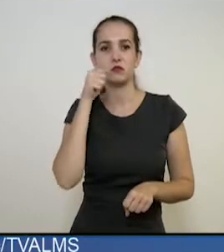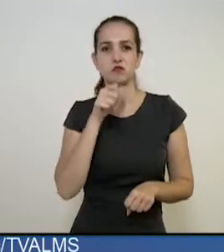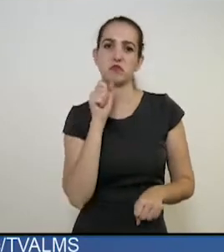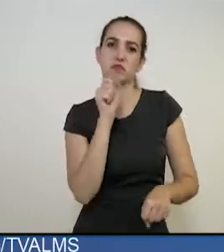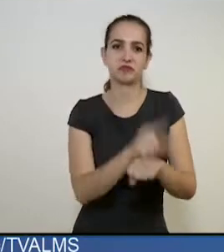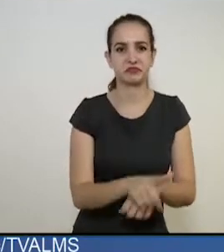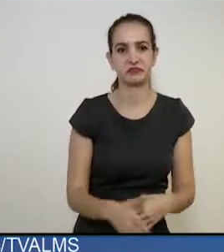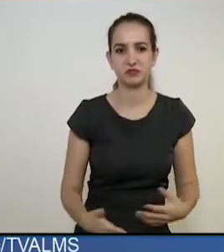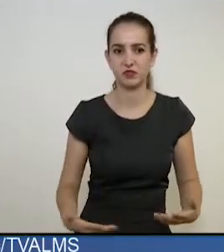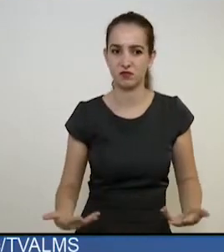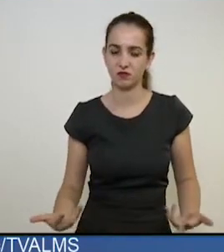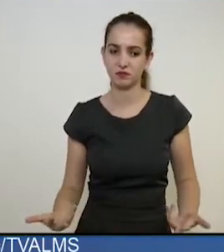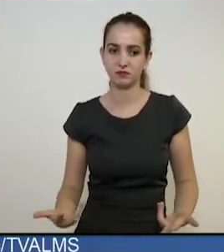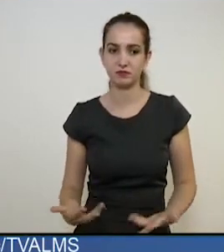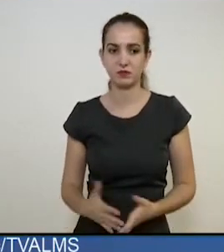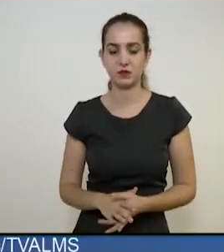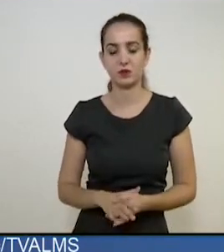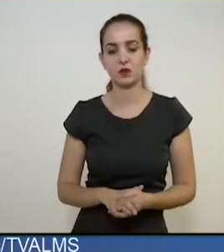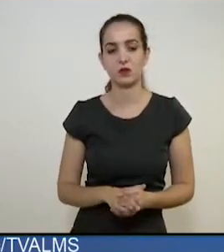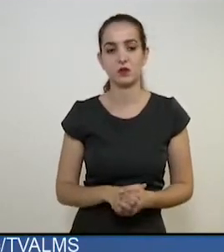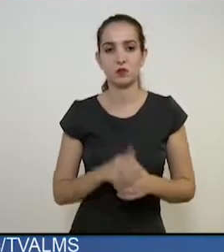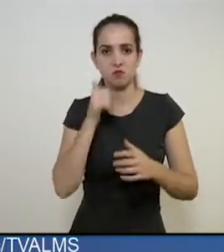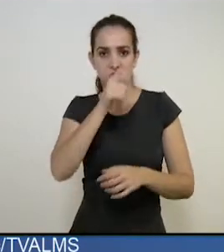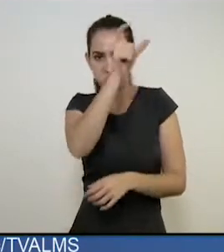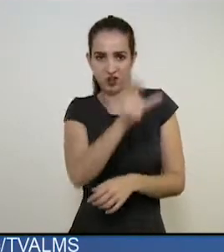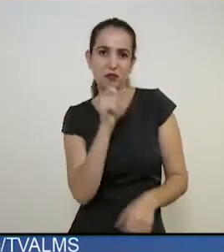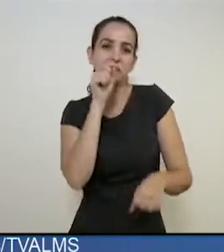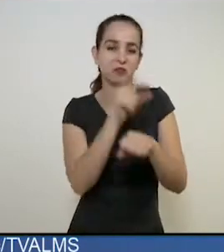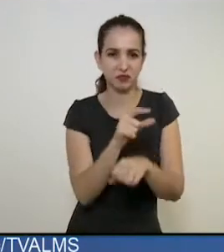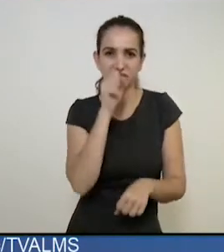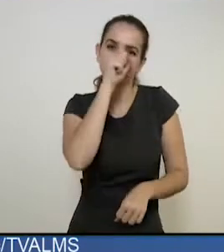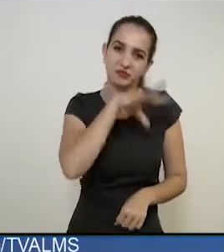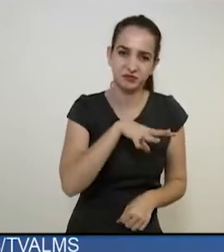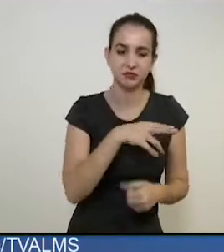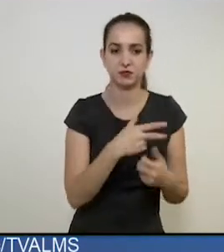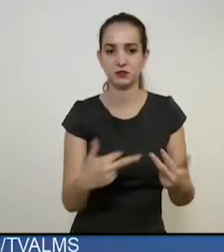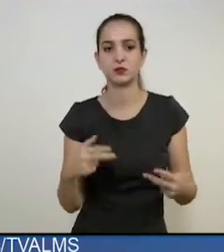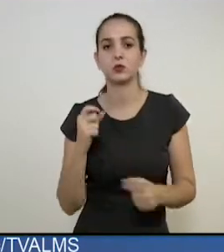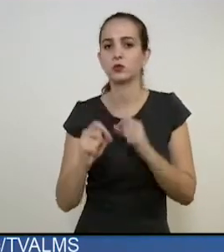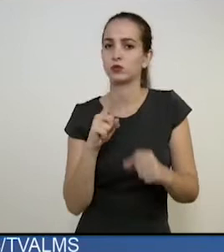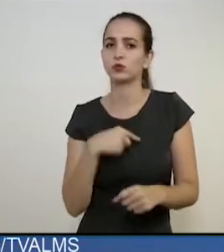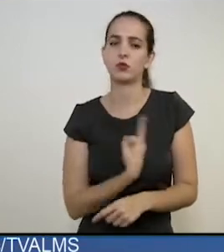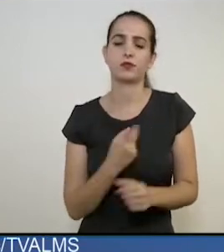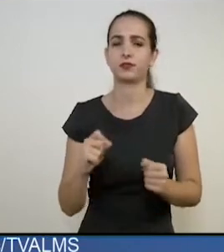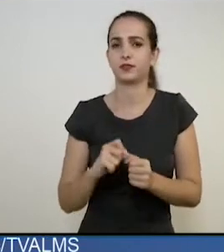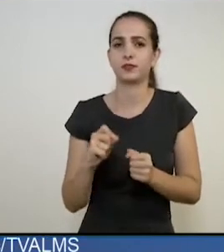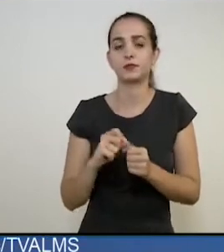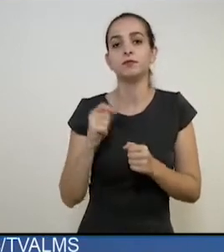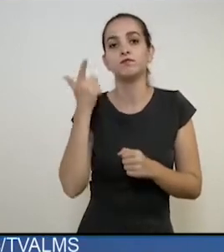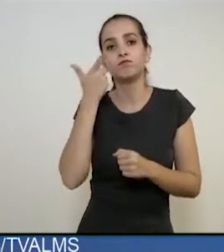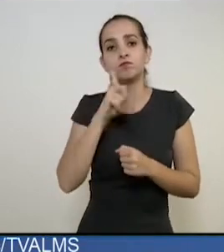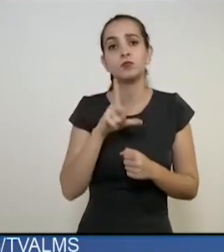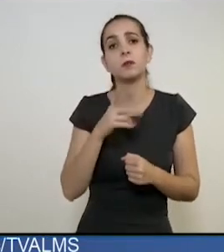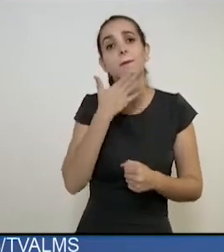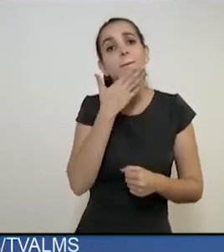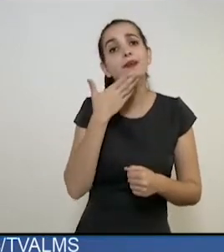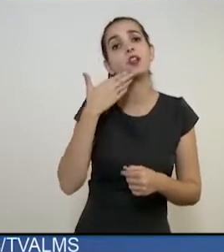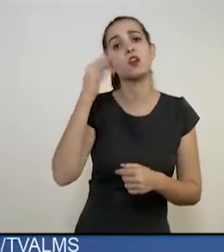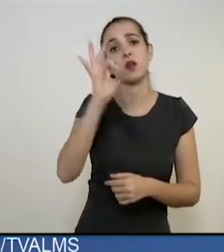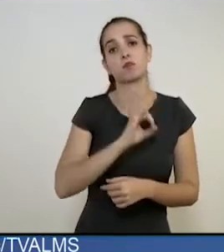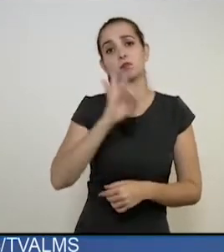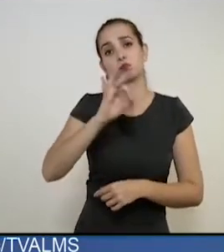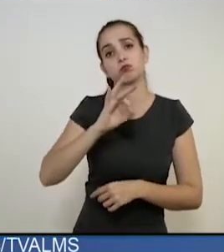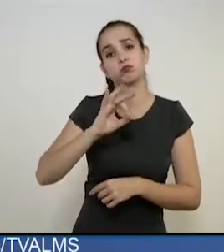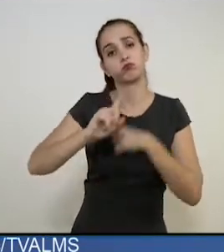fico imaginando o que fazer para que nós minimizamos essa situação. Como é difícil